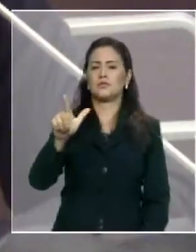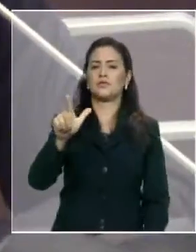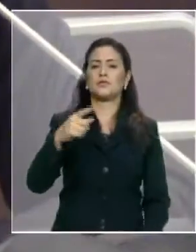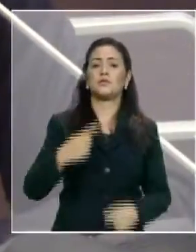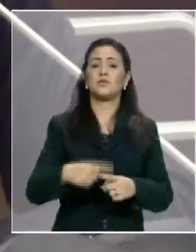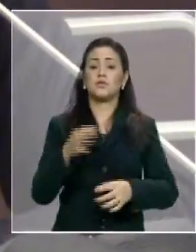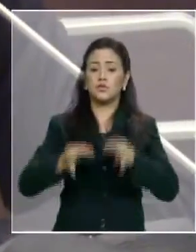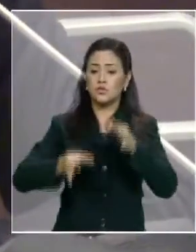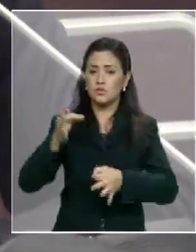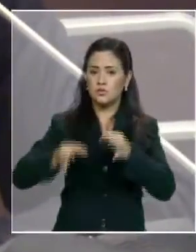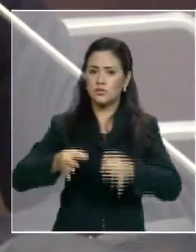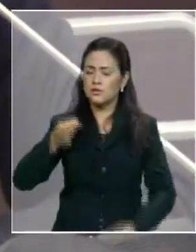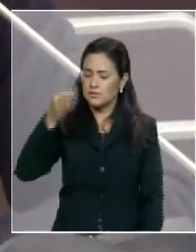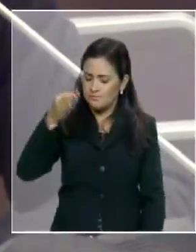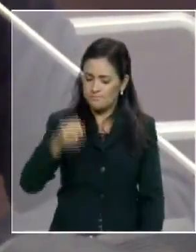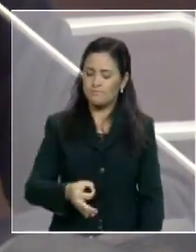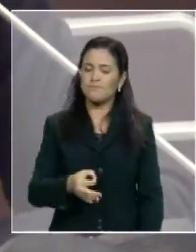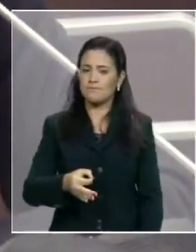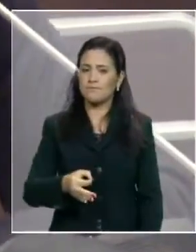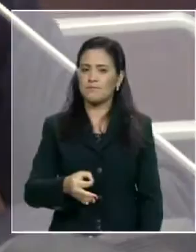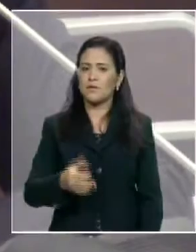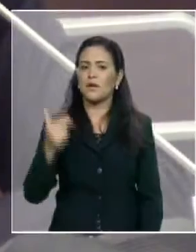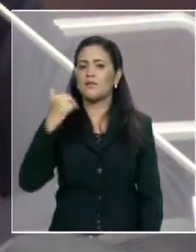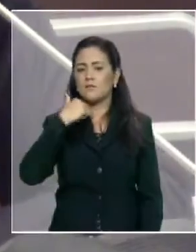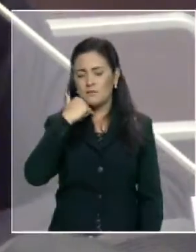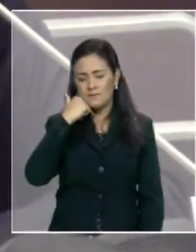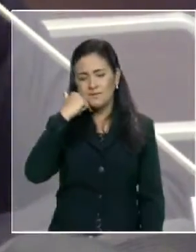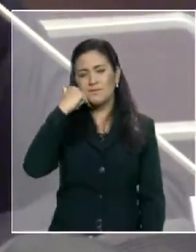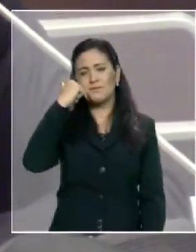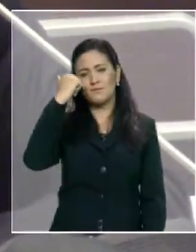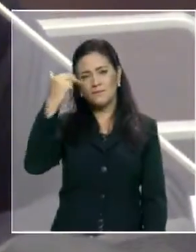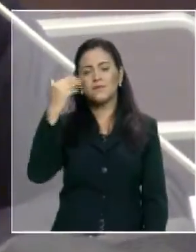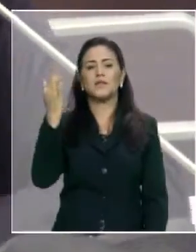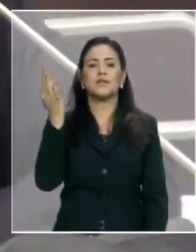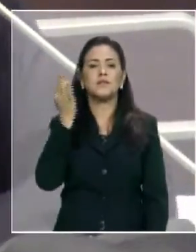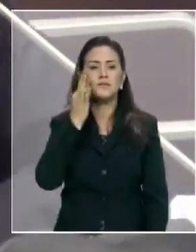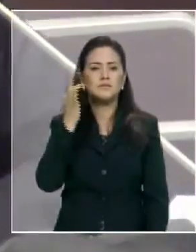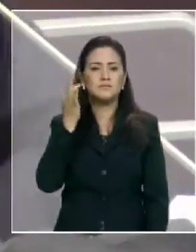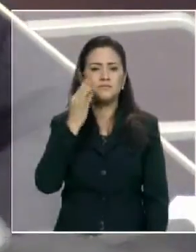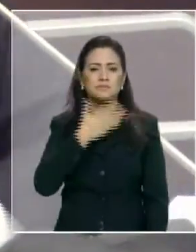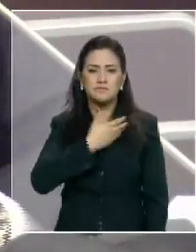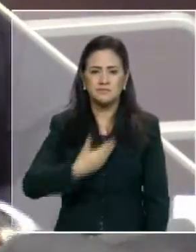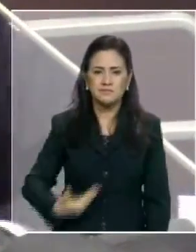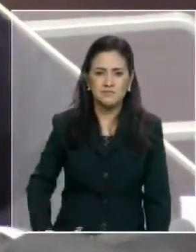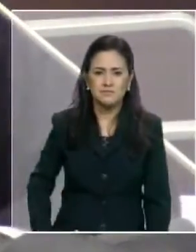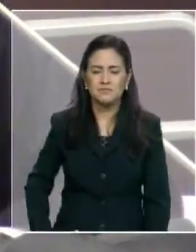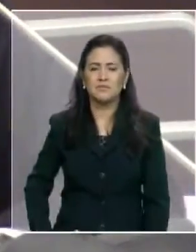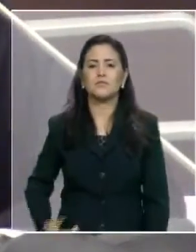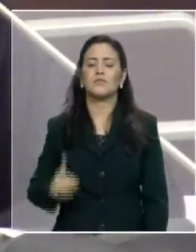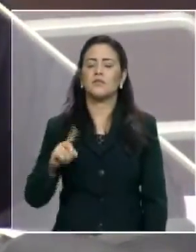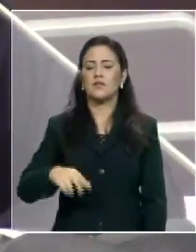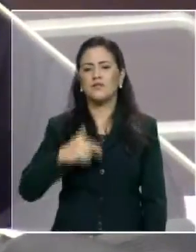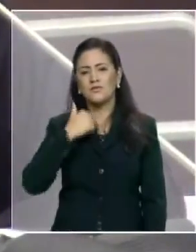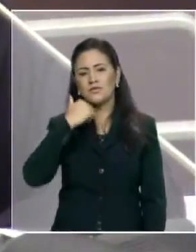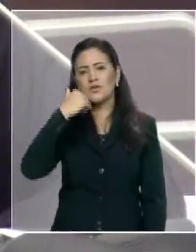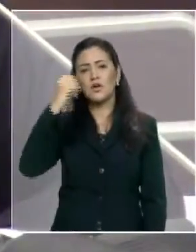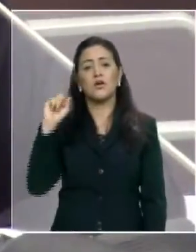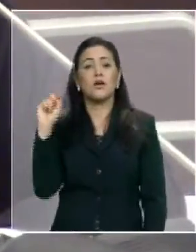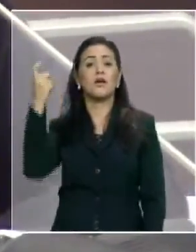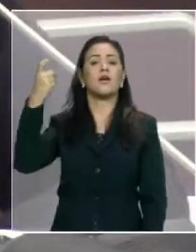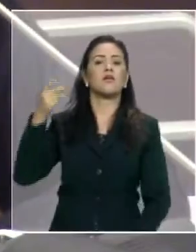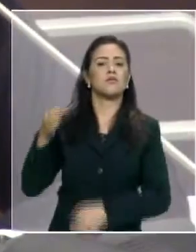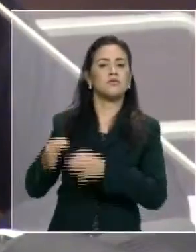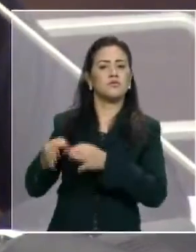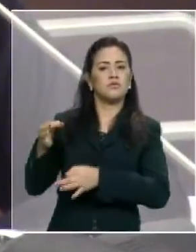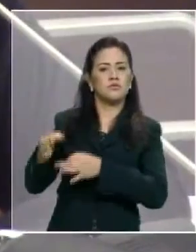fez justiça nesse caso. Vergonhoso o governador, vergonhoso um ex-juiz.